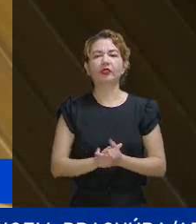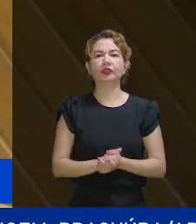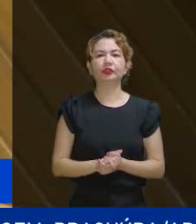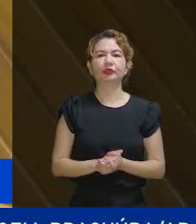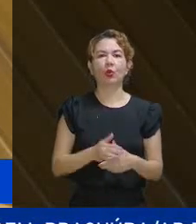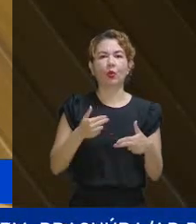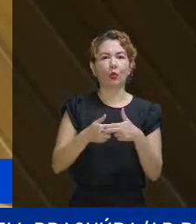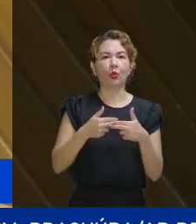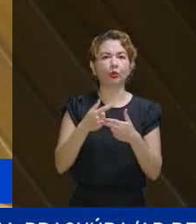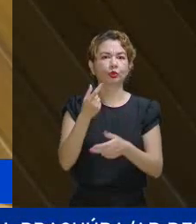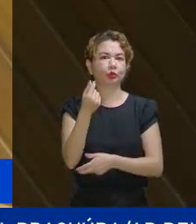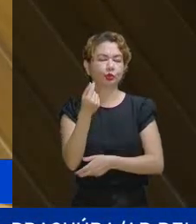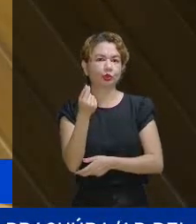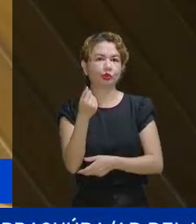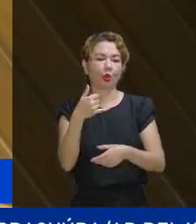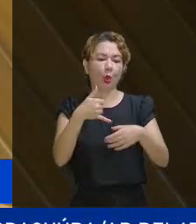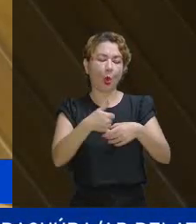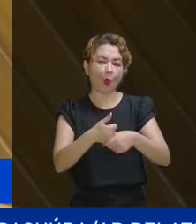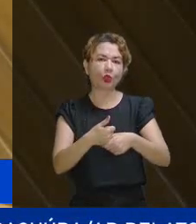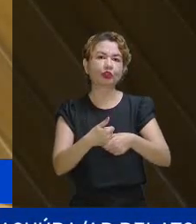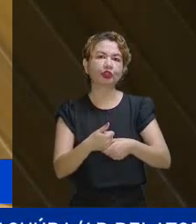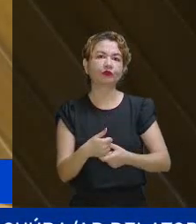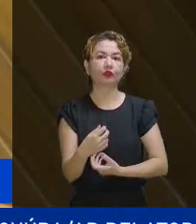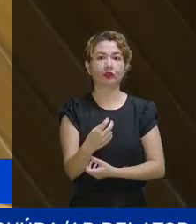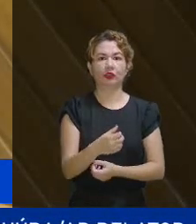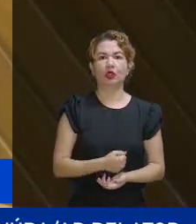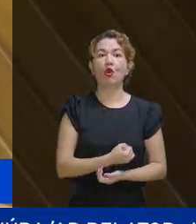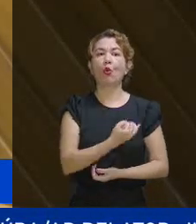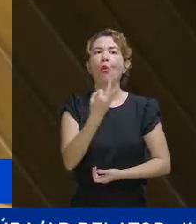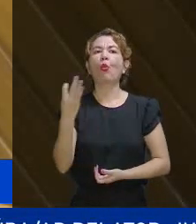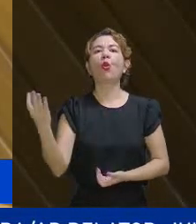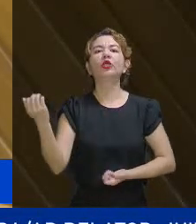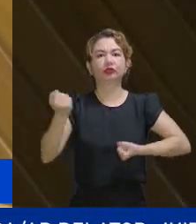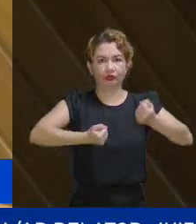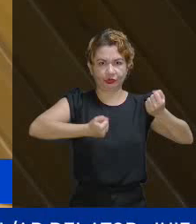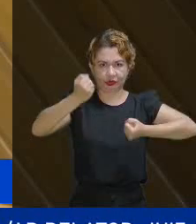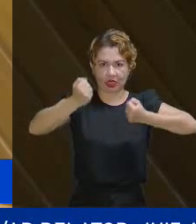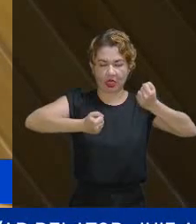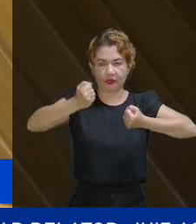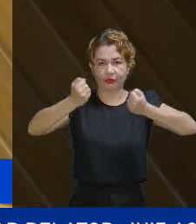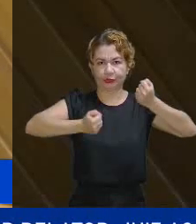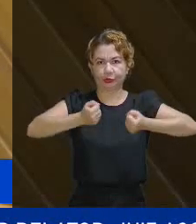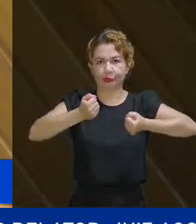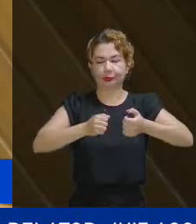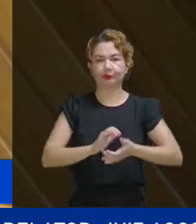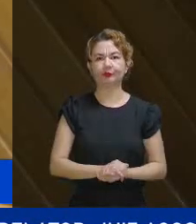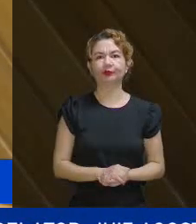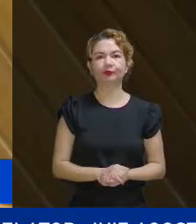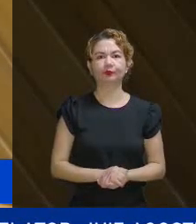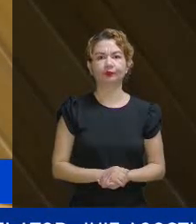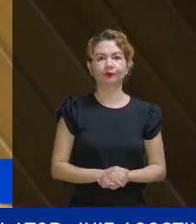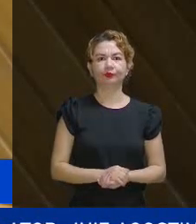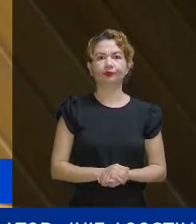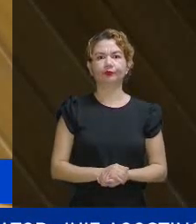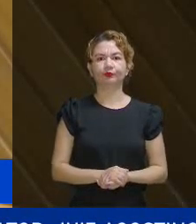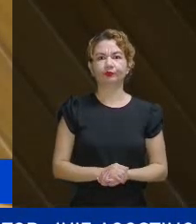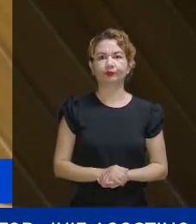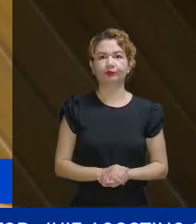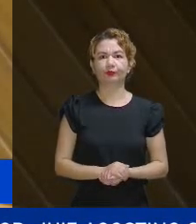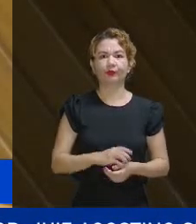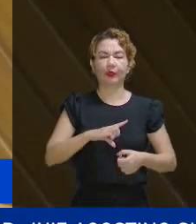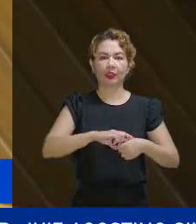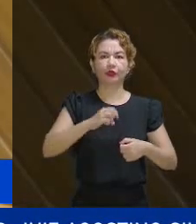do combustível e a quantidade de carros, conforme exige a norma de regência. Entre parênteses,